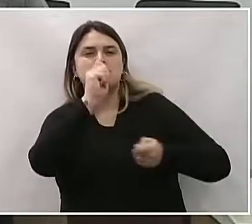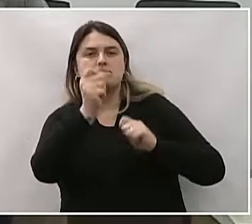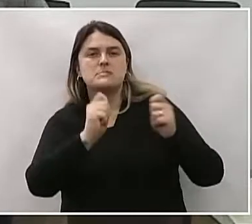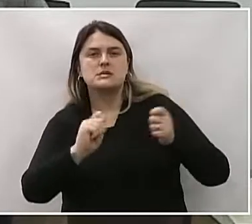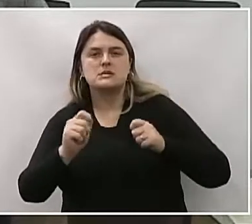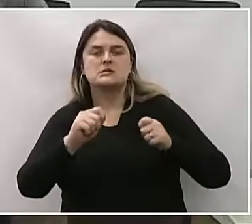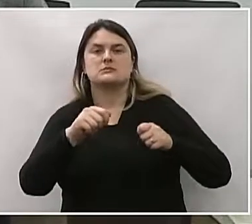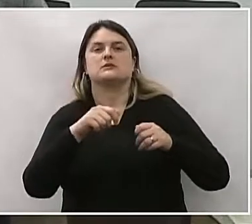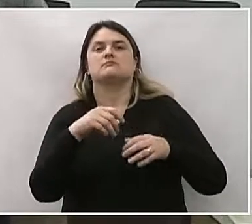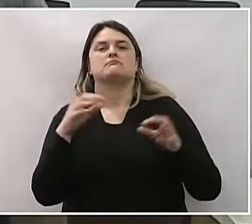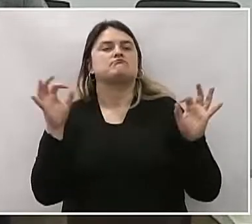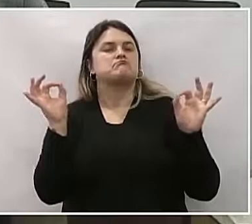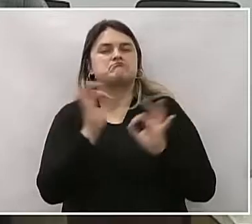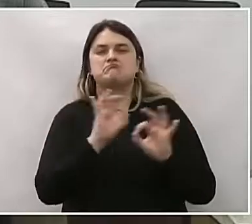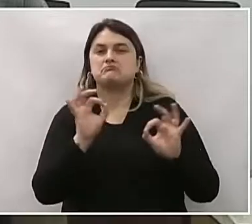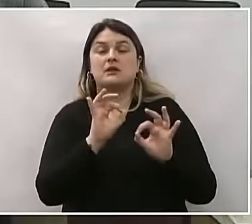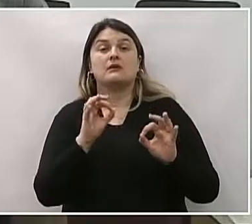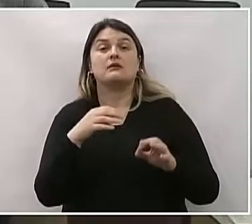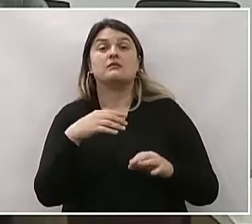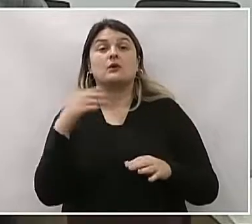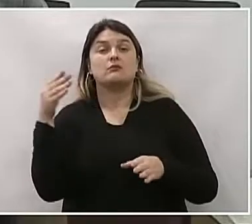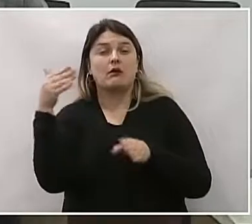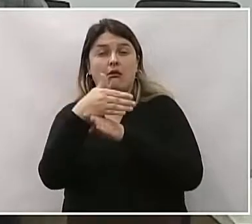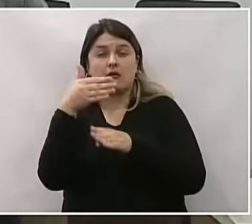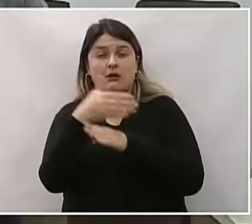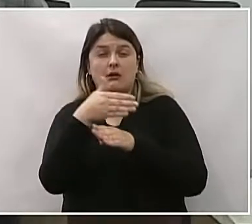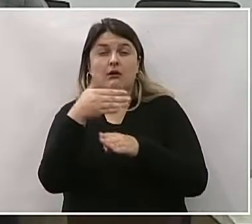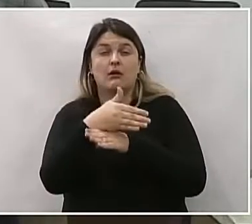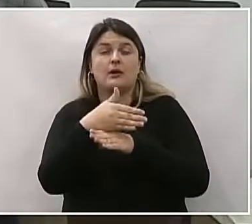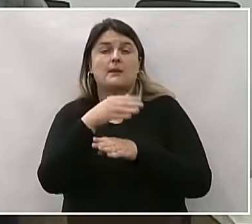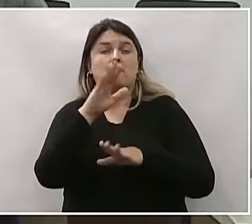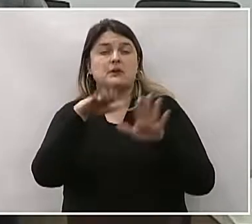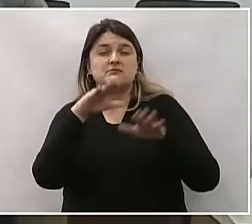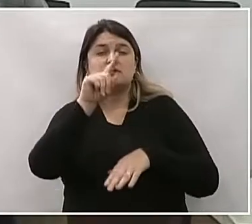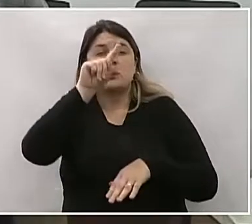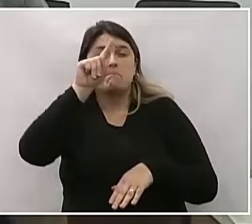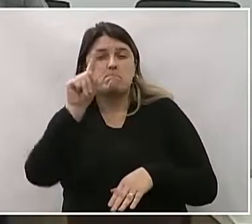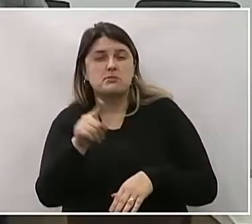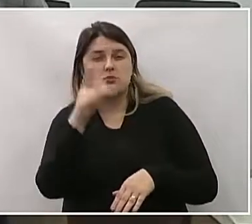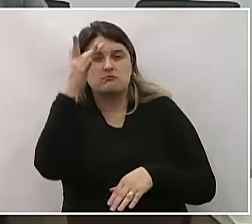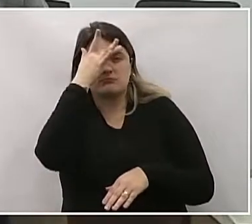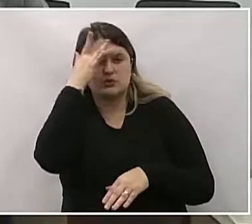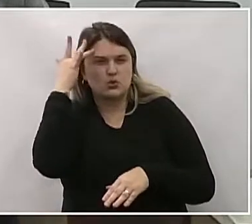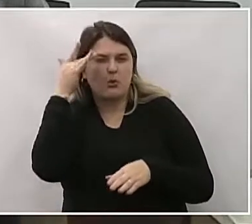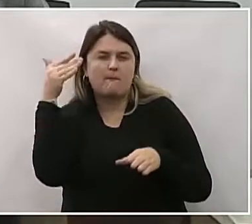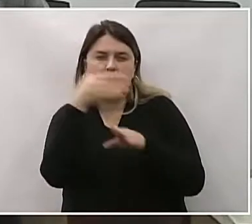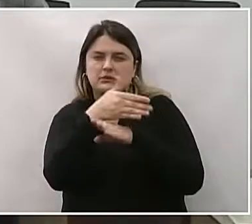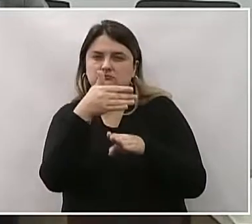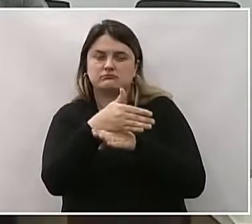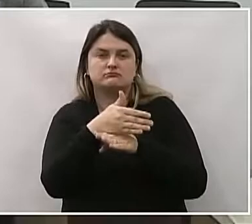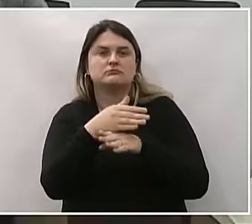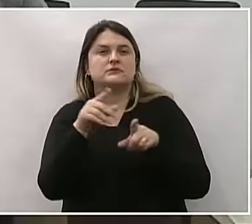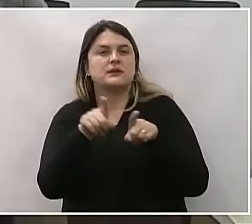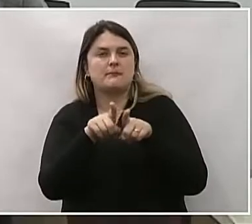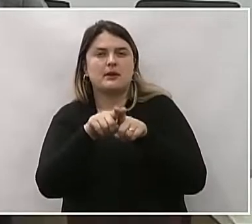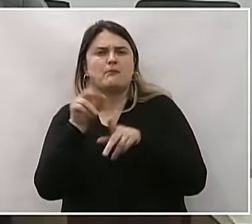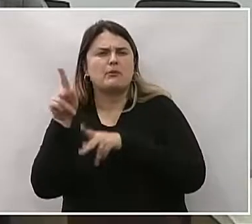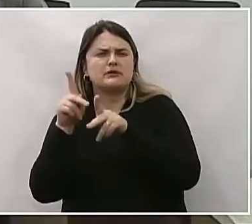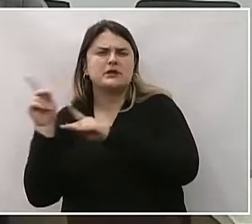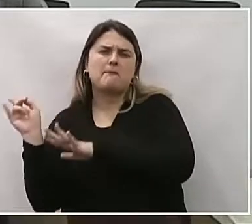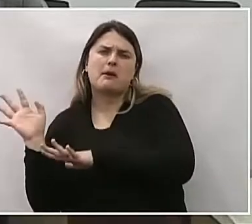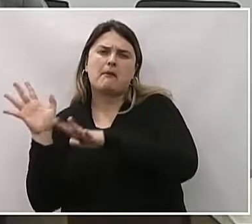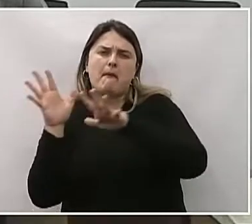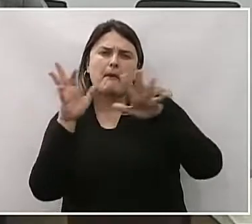participando e prestigiando pode participante foi quase mil participantes e mais de toda a população